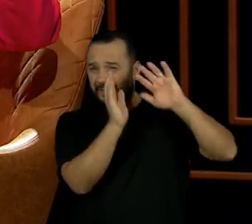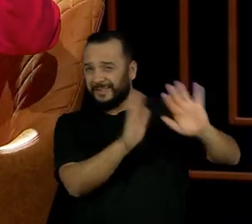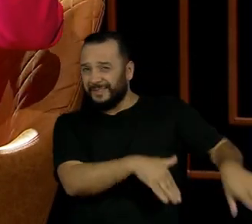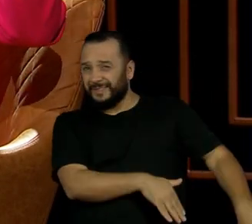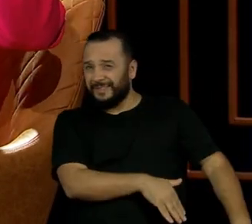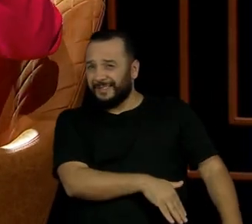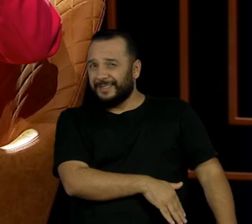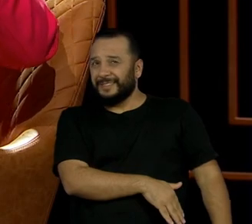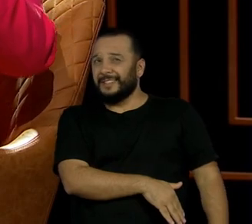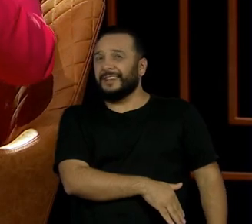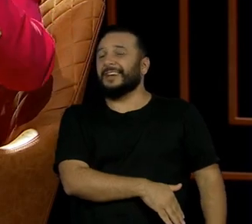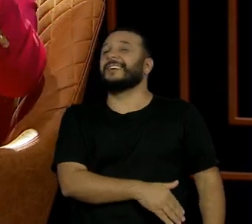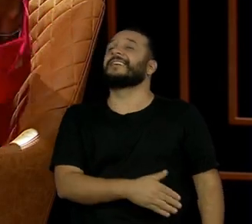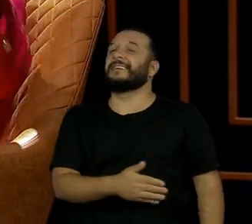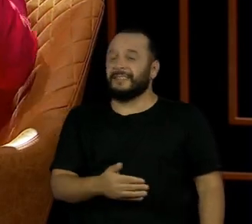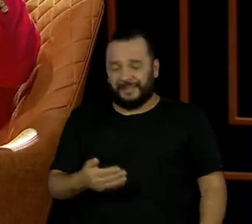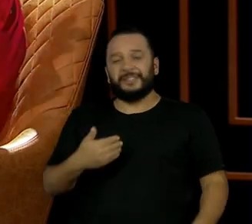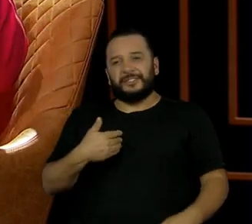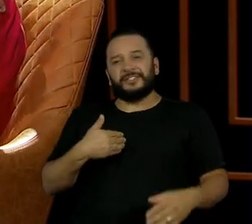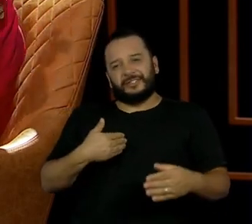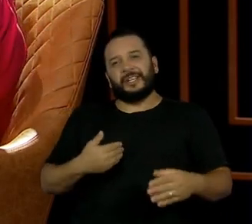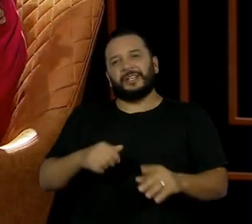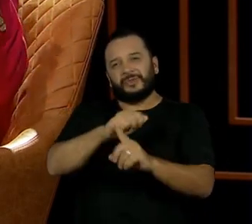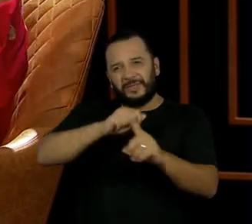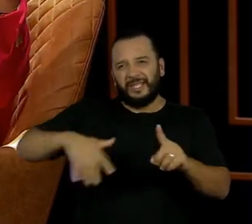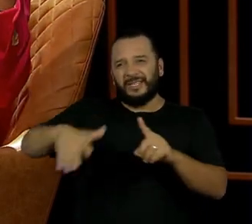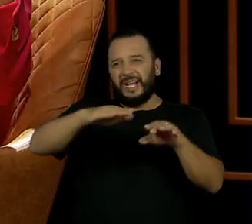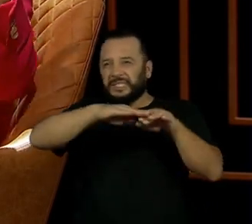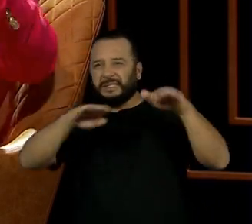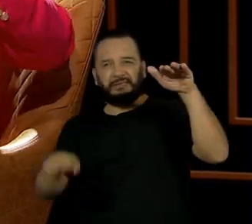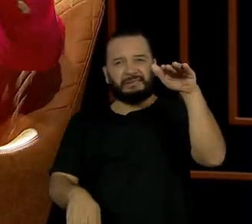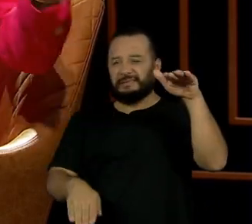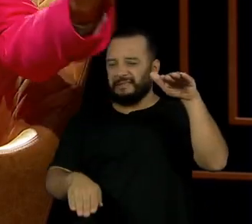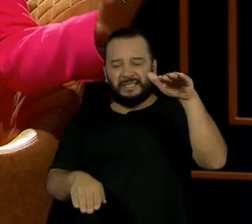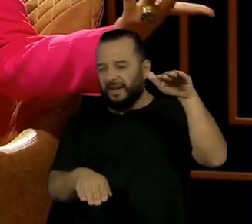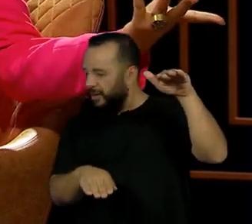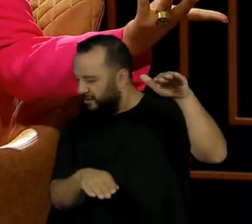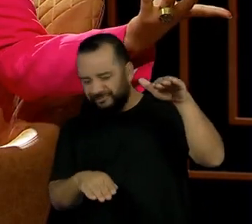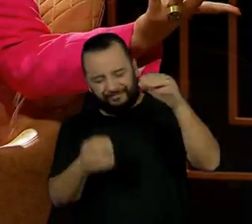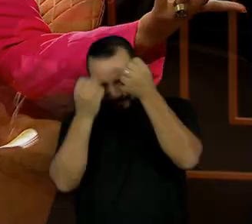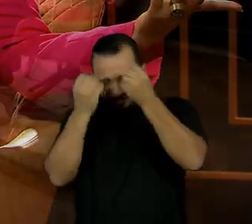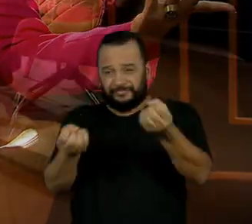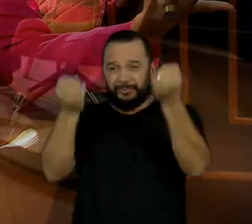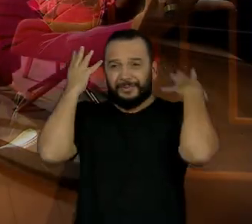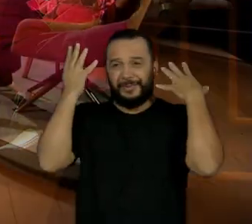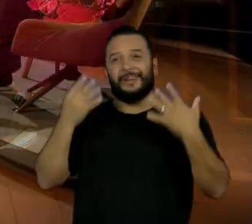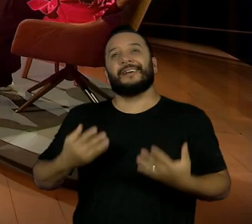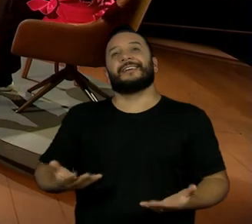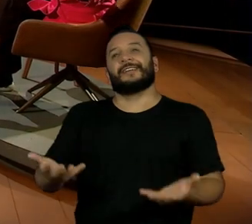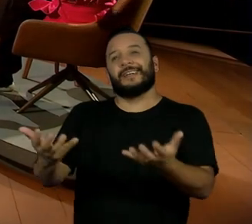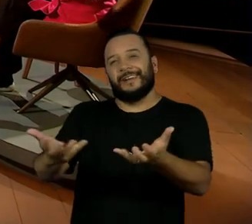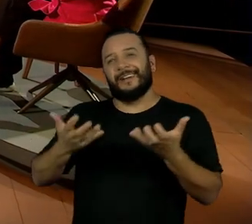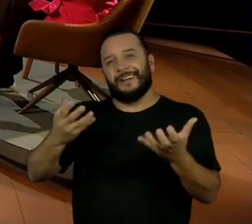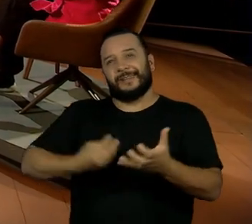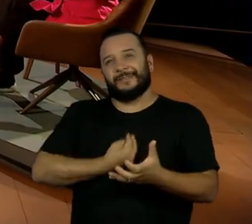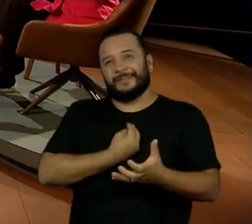a Deus o mundo diz igual não vale a pena lembrar todo mundo quer viver